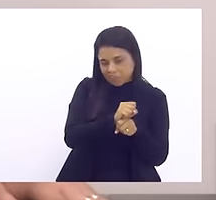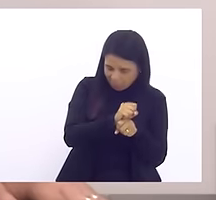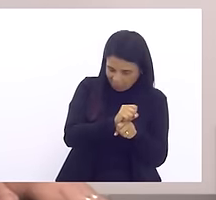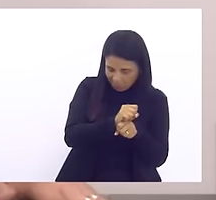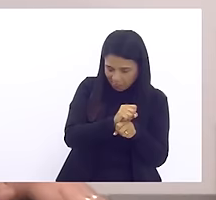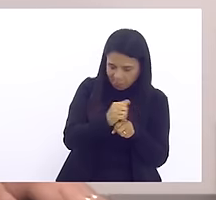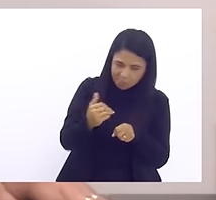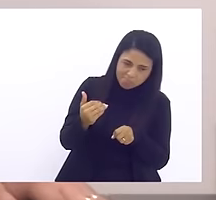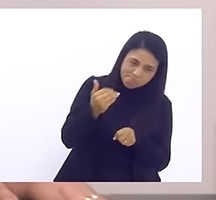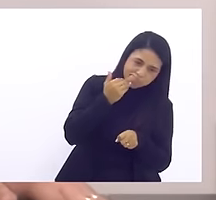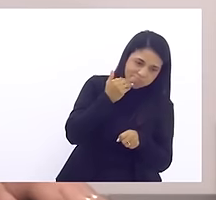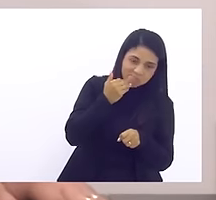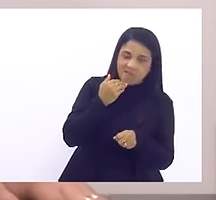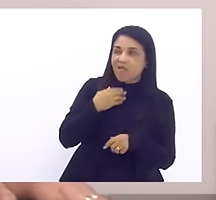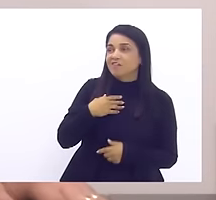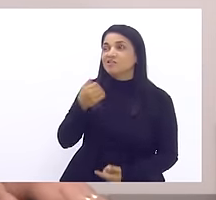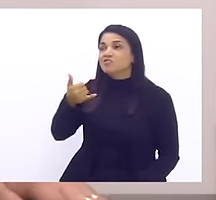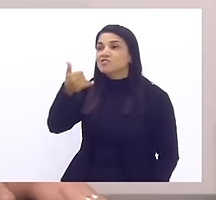dentro